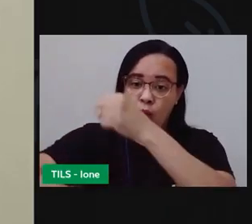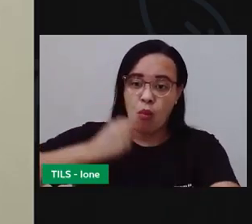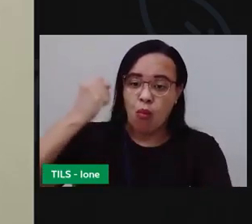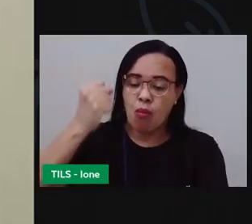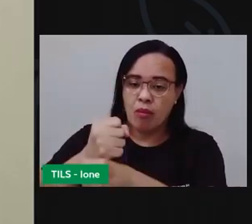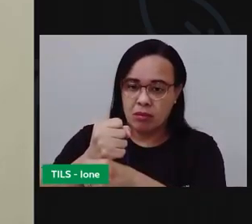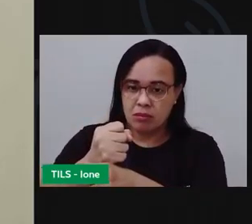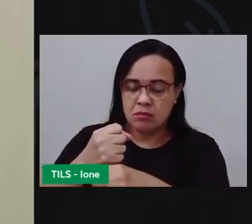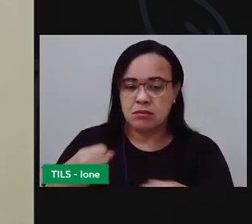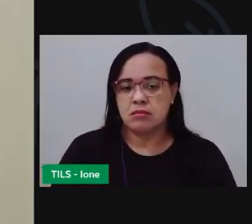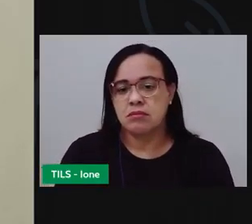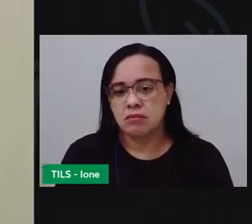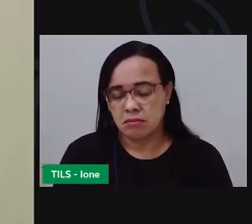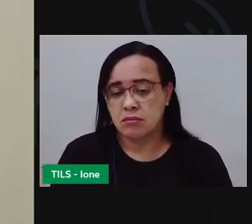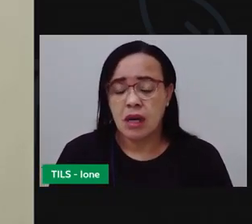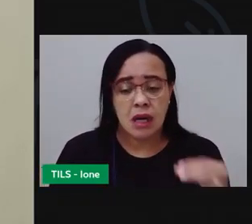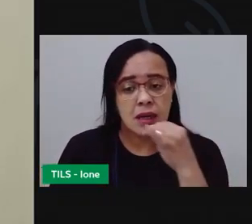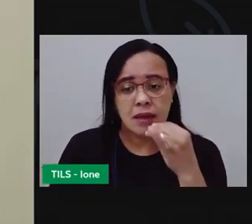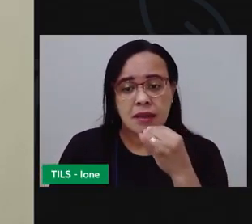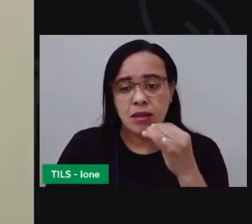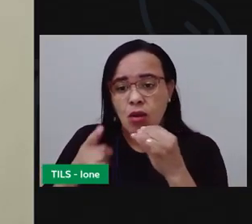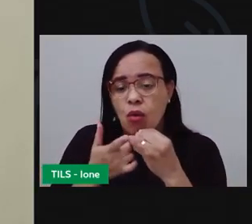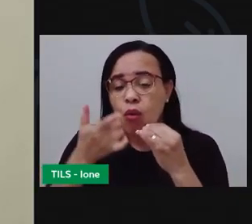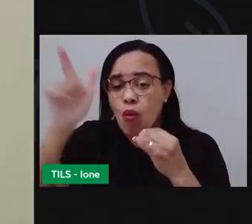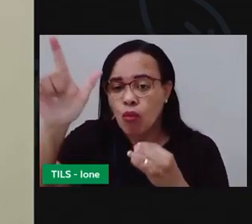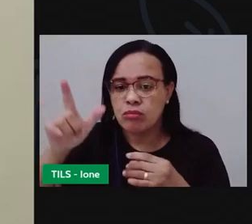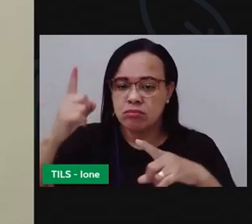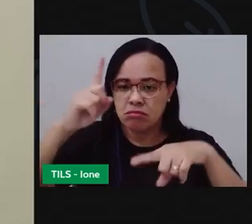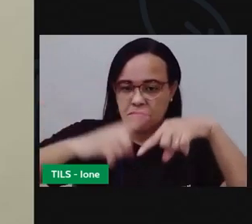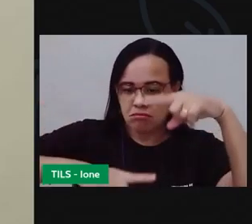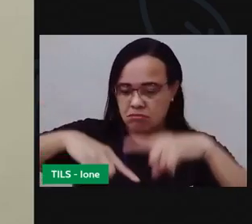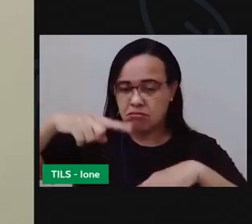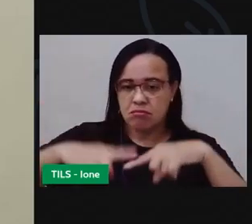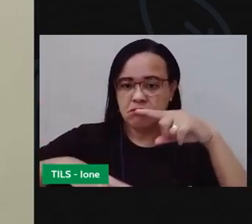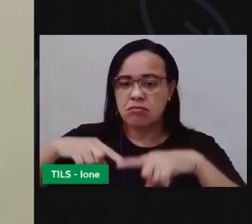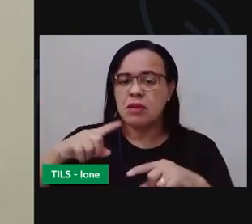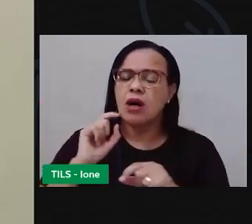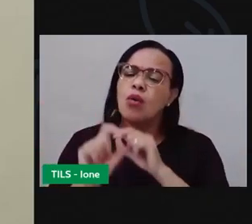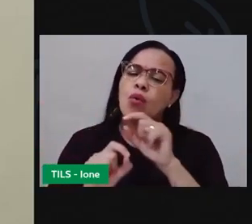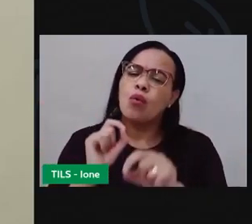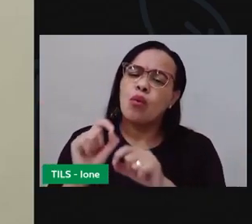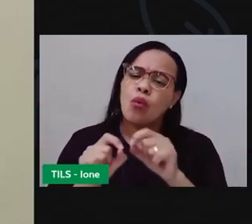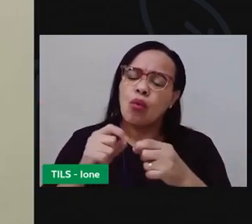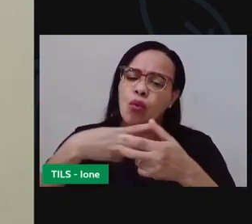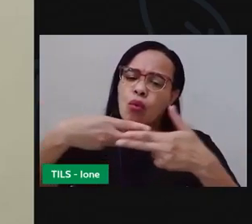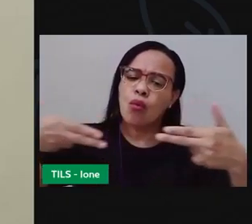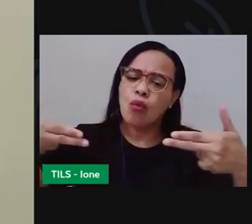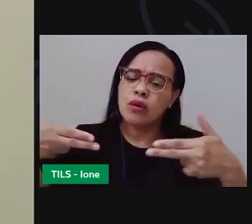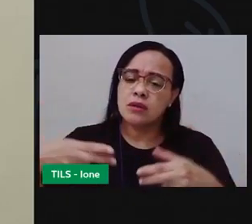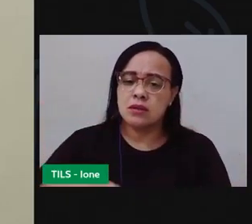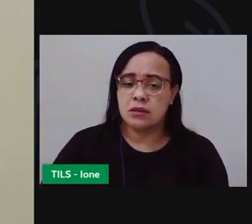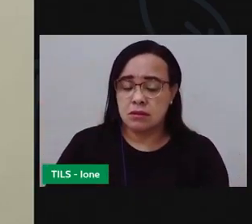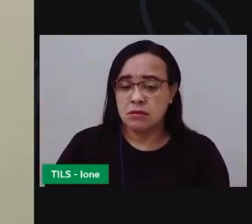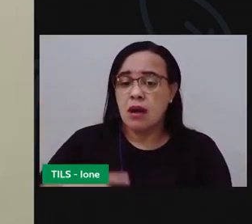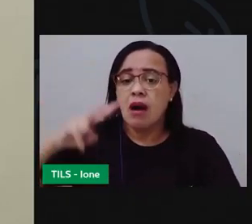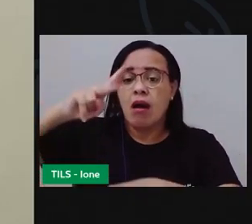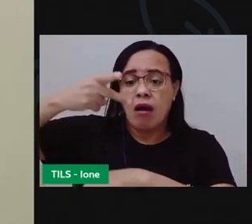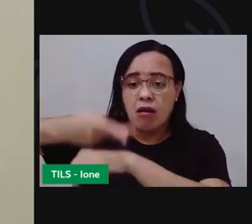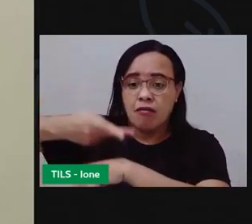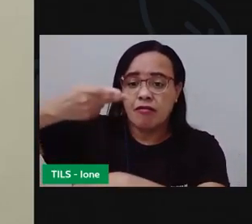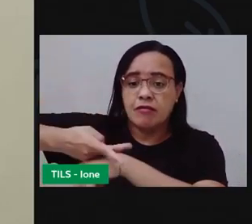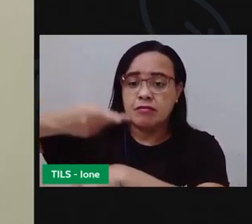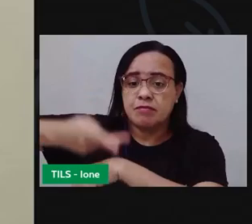A gente também vai ter outros tipos de materiais que produzem objetos, como o vidro, que a gente vai